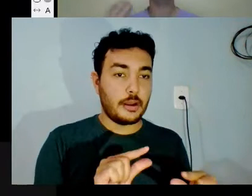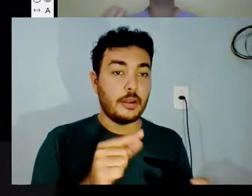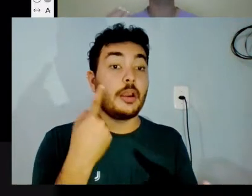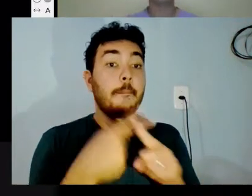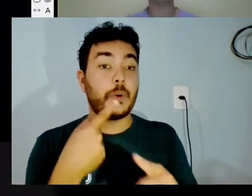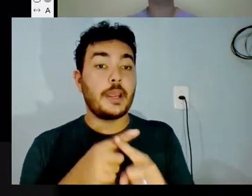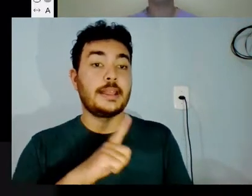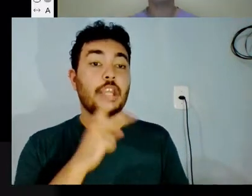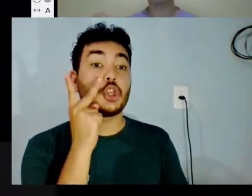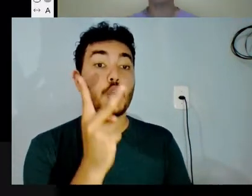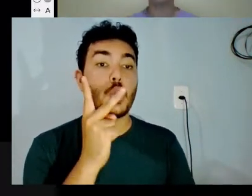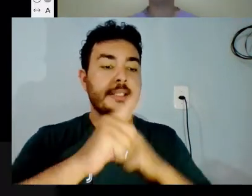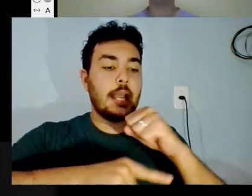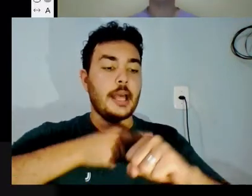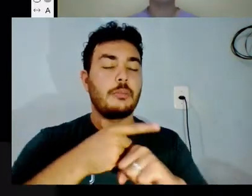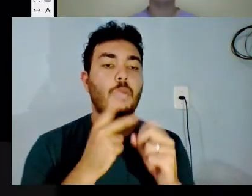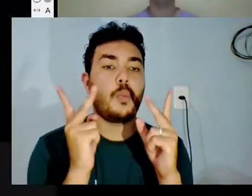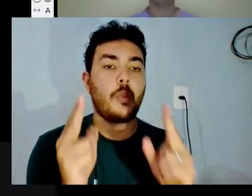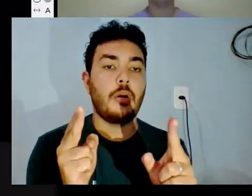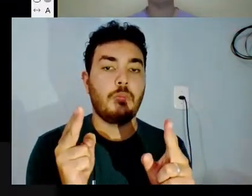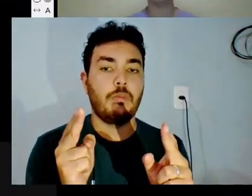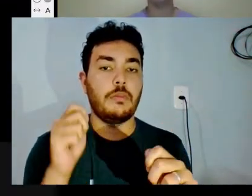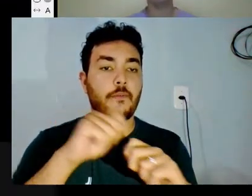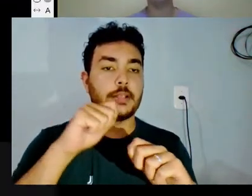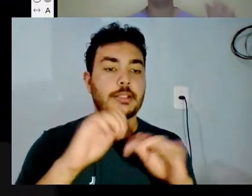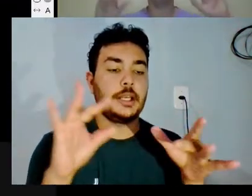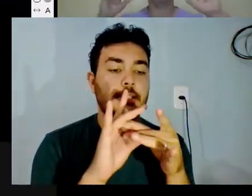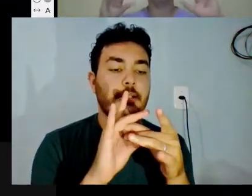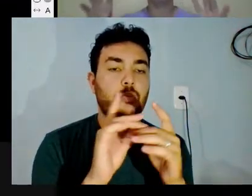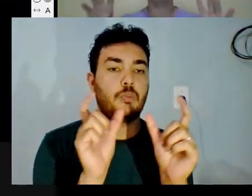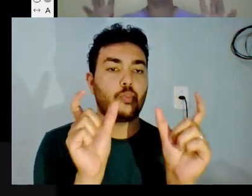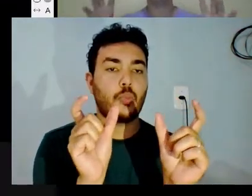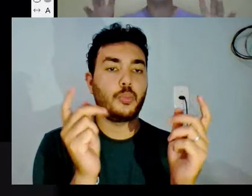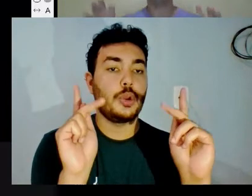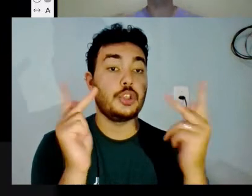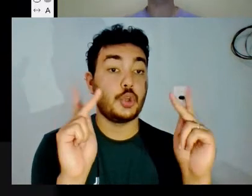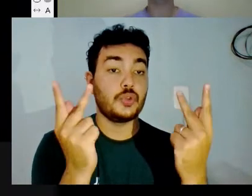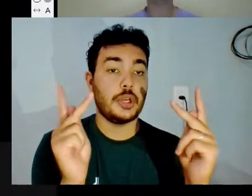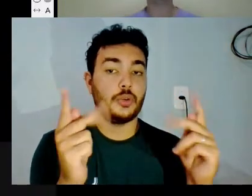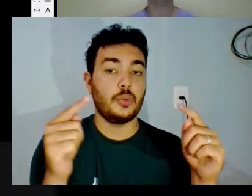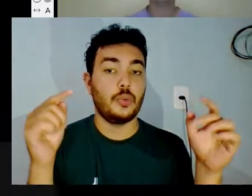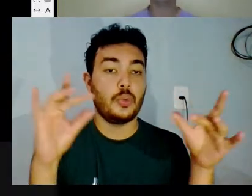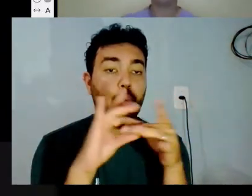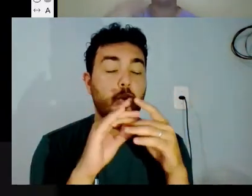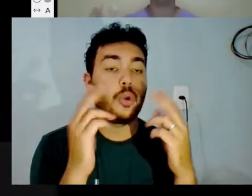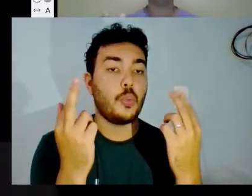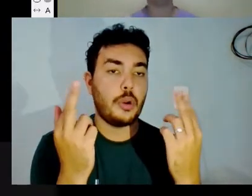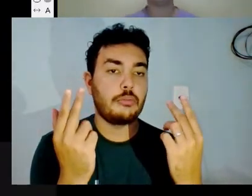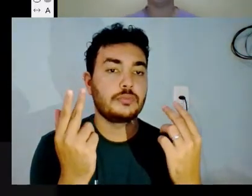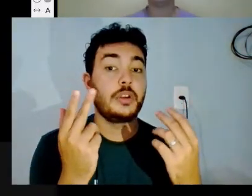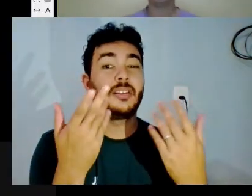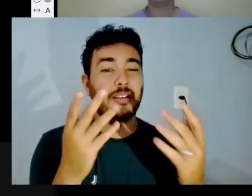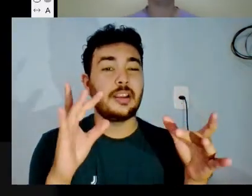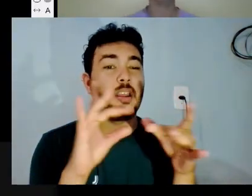temos dois átomos que são iguais ali fazendo a ligação química. São dois átomos de hidrogênio. Então, a tendência é que realmente